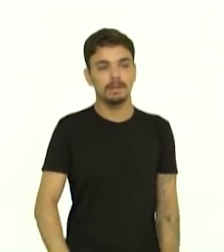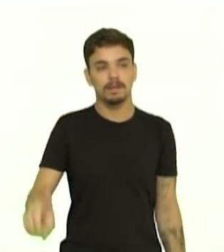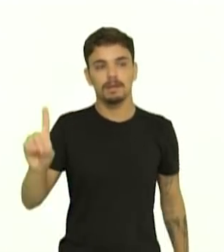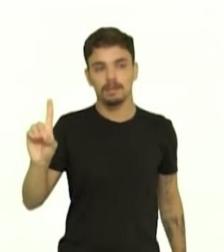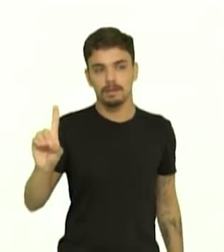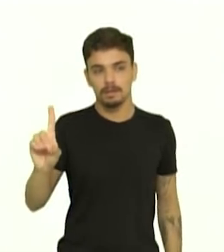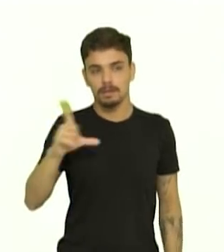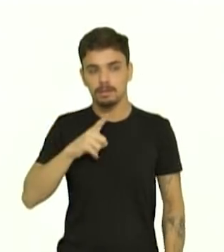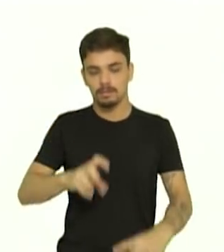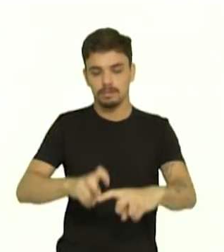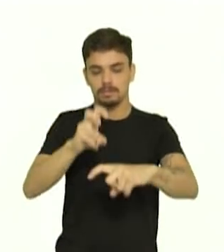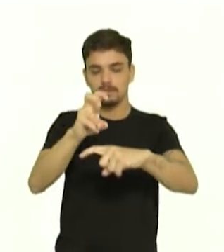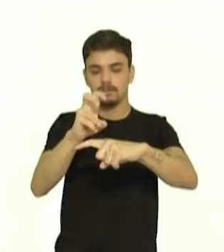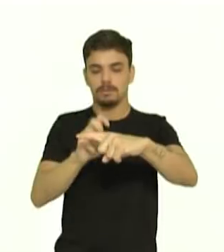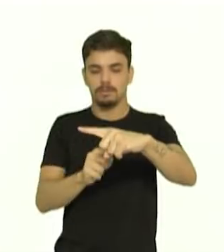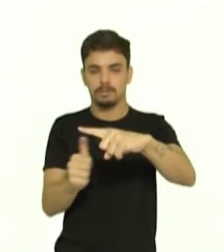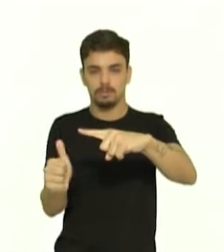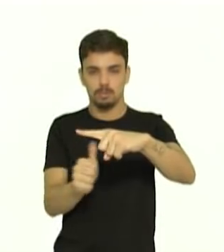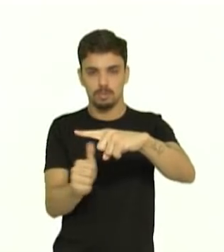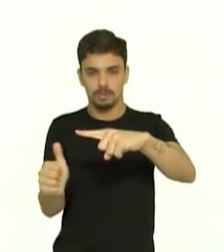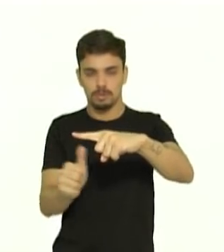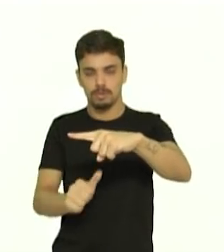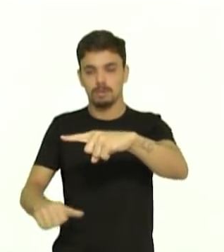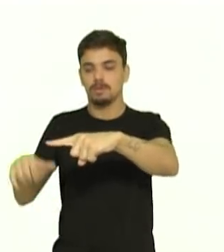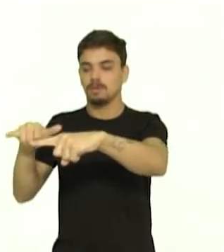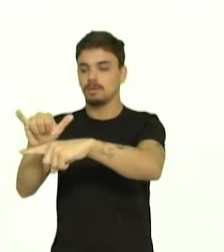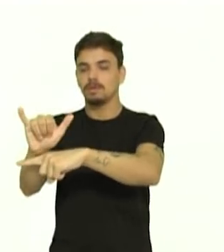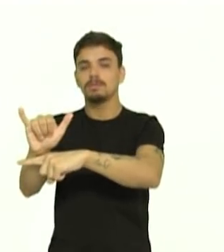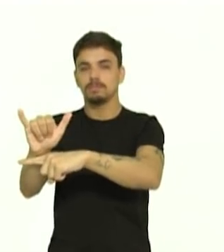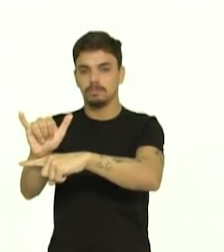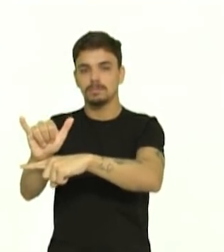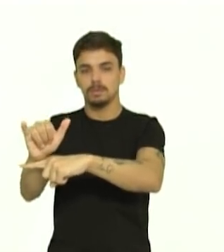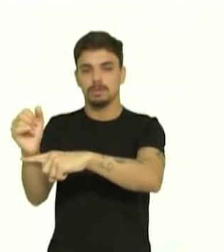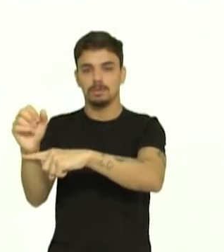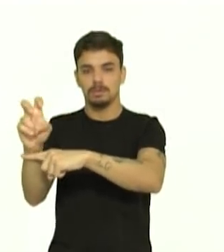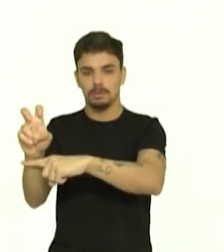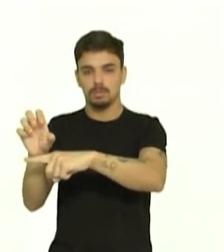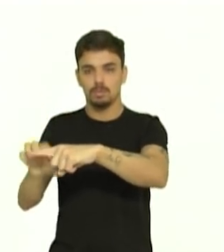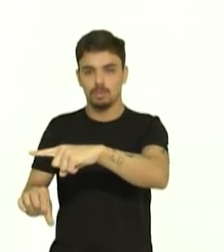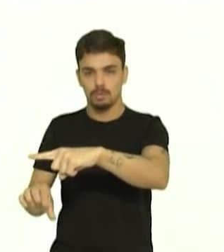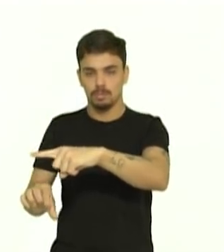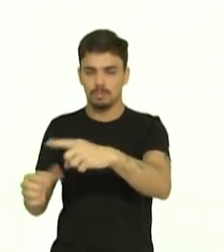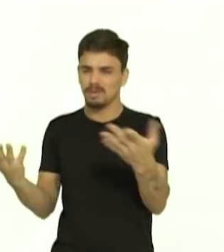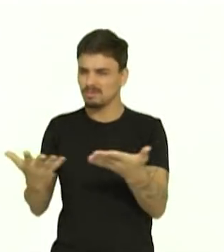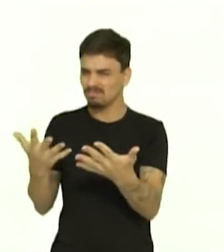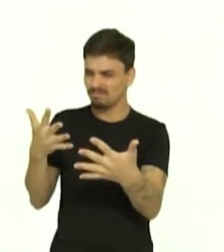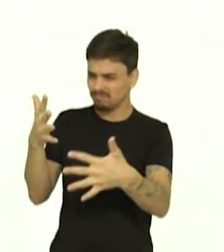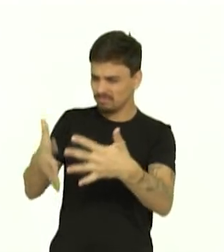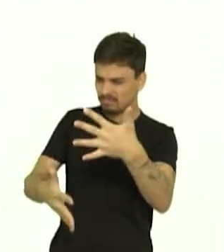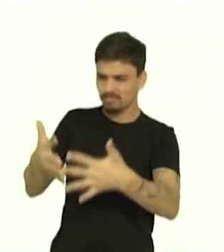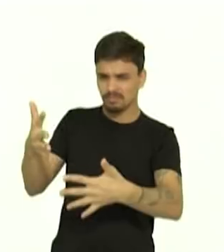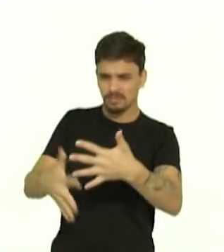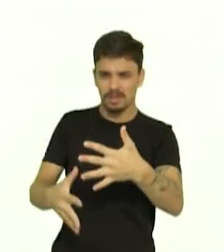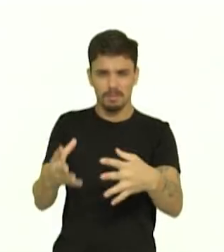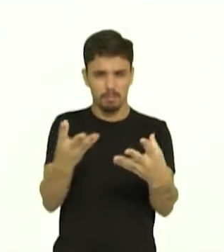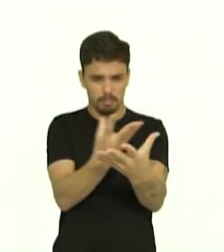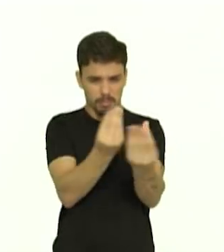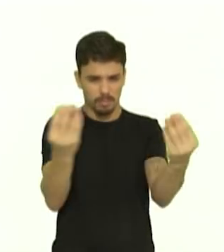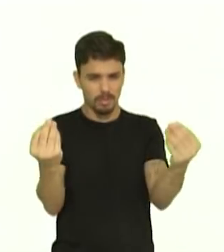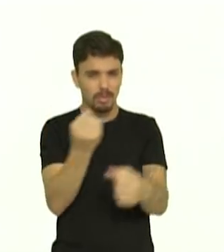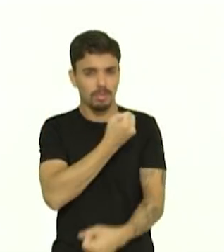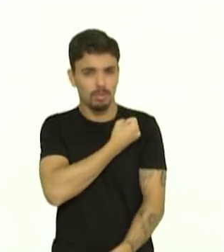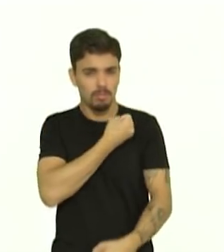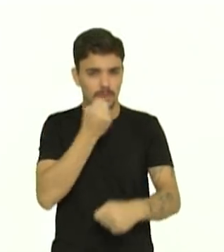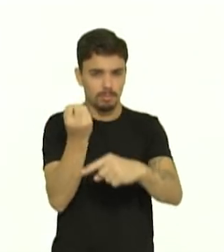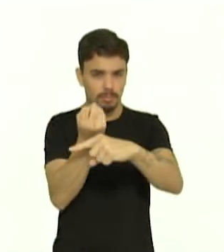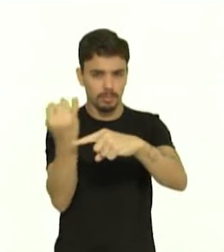o x é 5 11avos e o y 5 nonos. Fica um pouco confuso, né, essa montoeira de fração, mas então